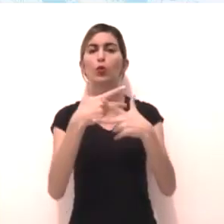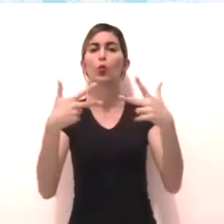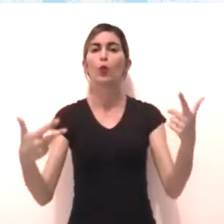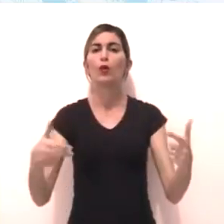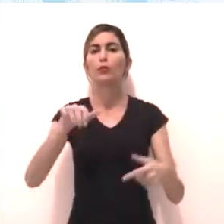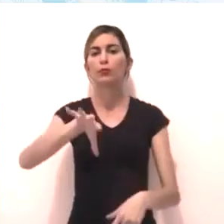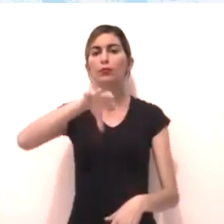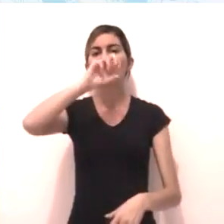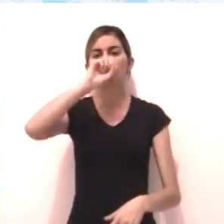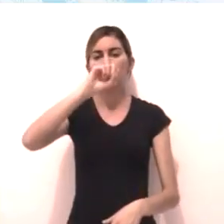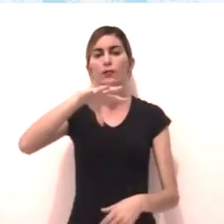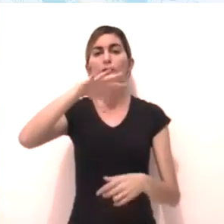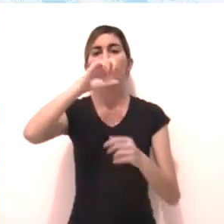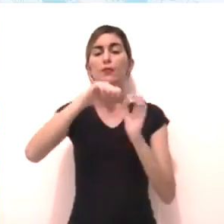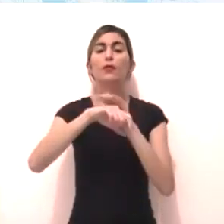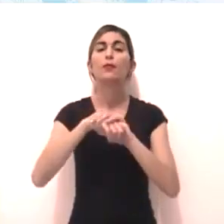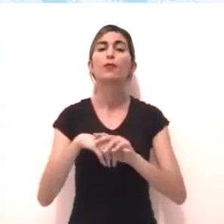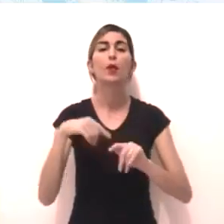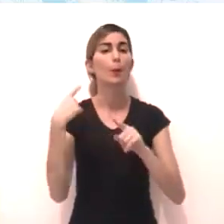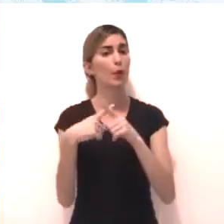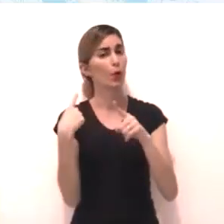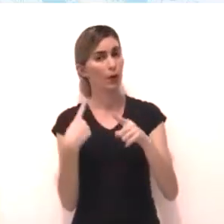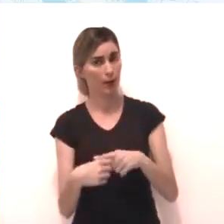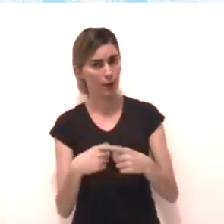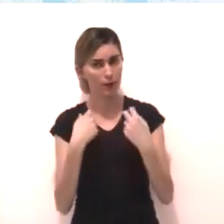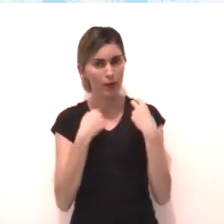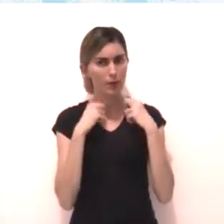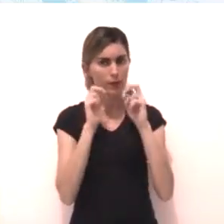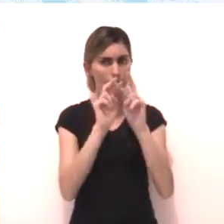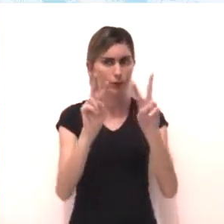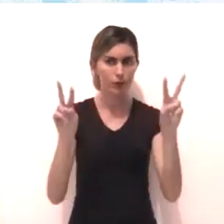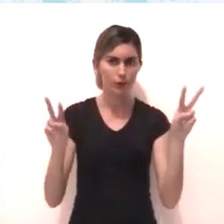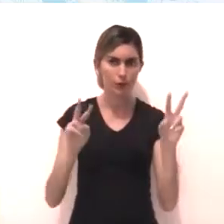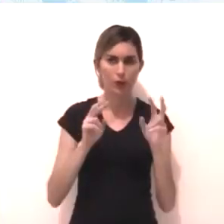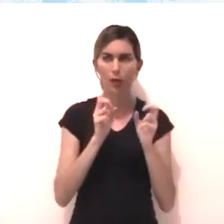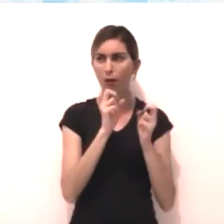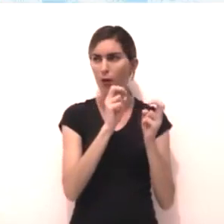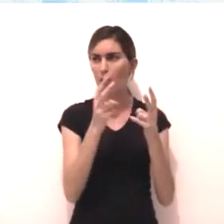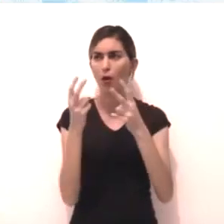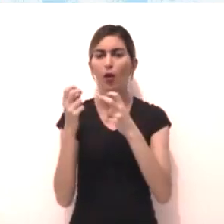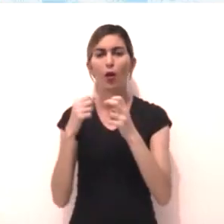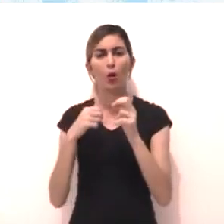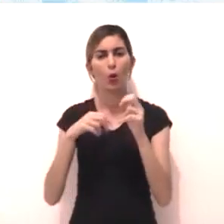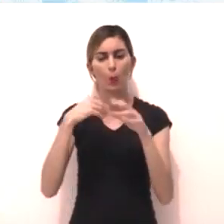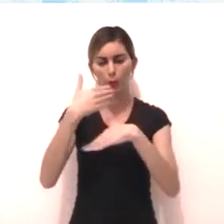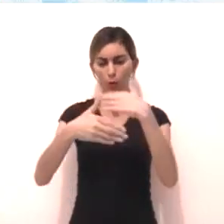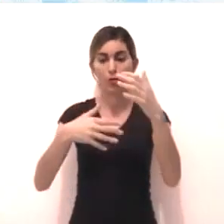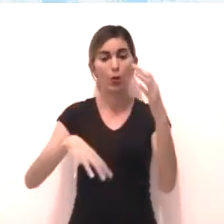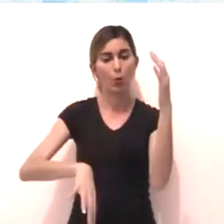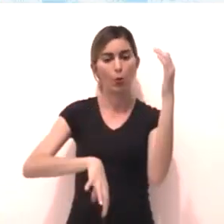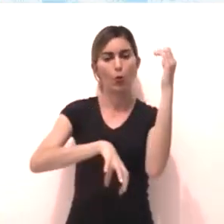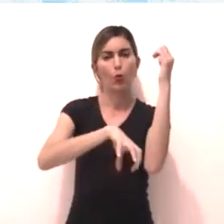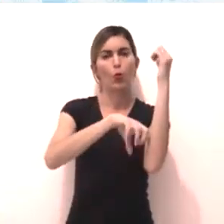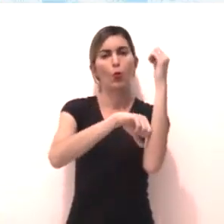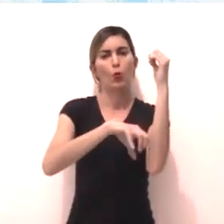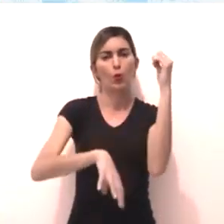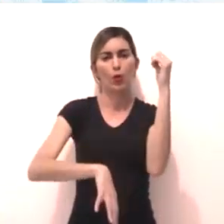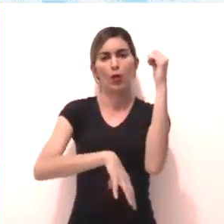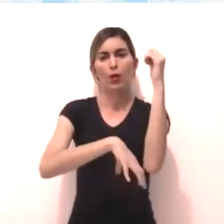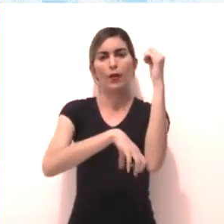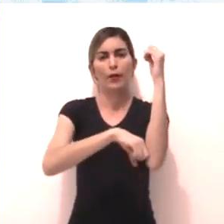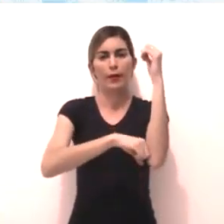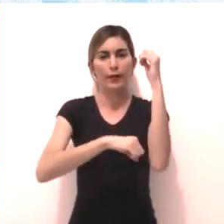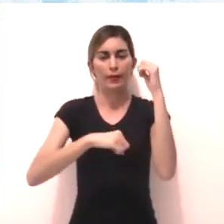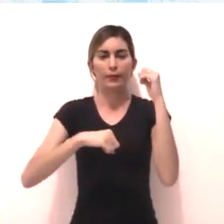qualidade do ar que a gente respira. Por quê? Vocês observam que no processo ela absorve o gás carbônico